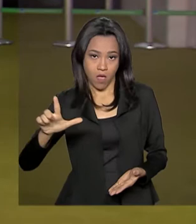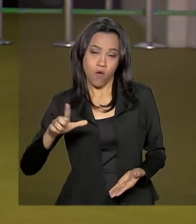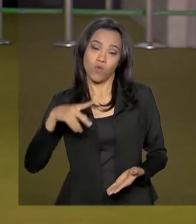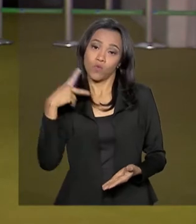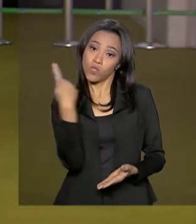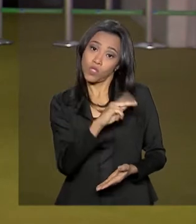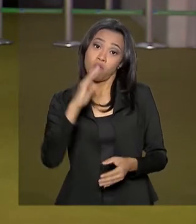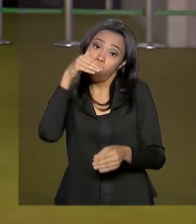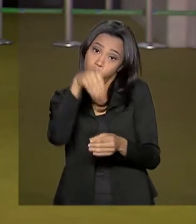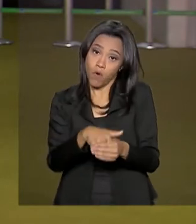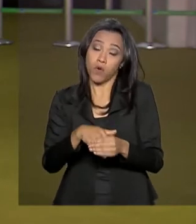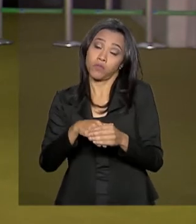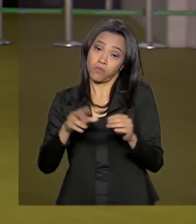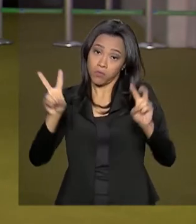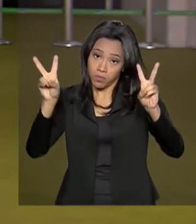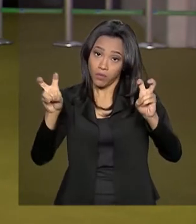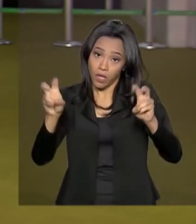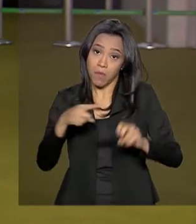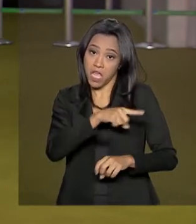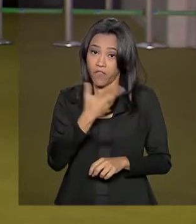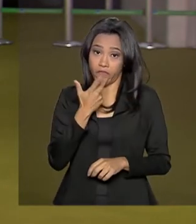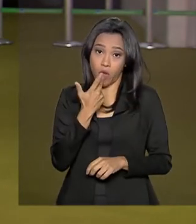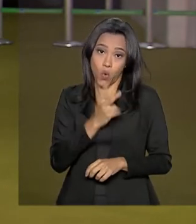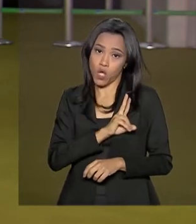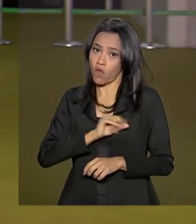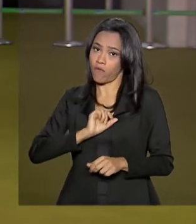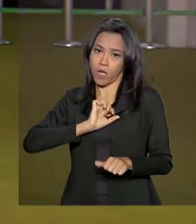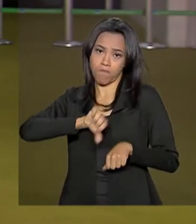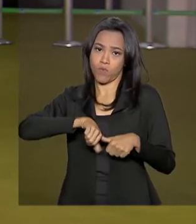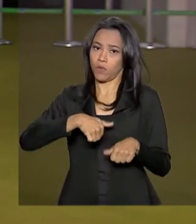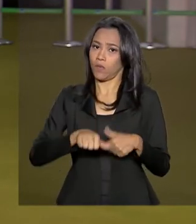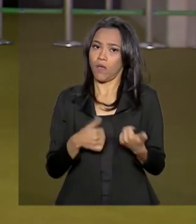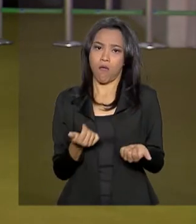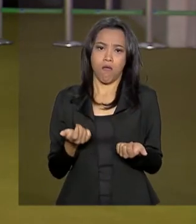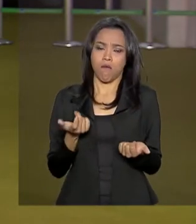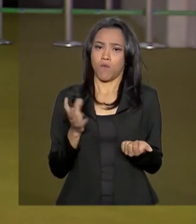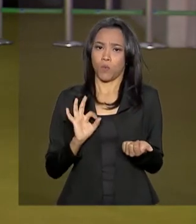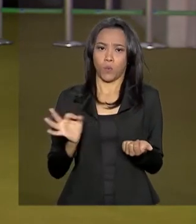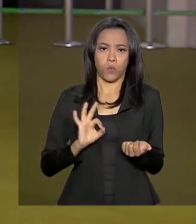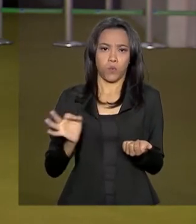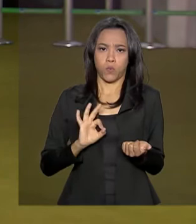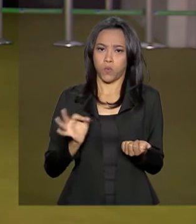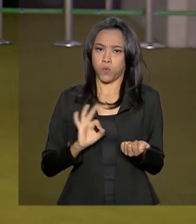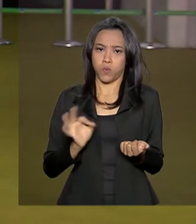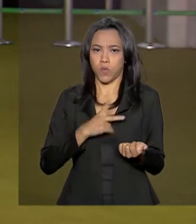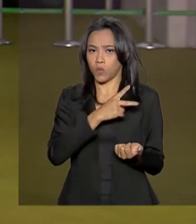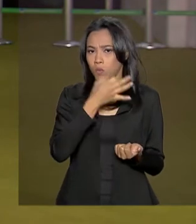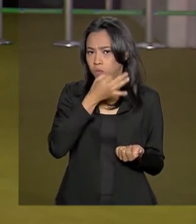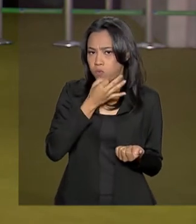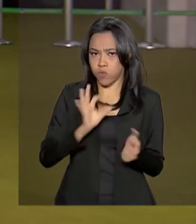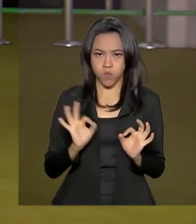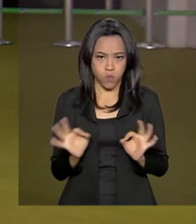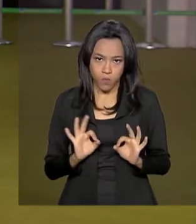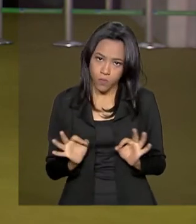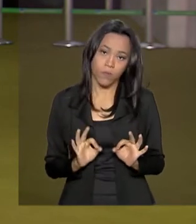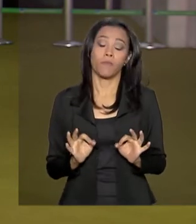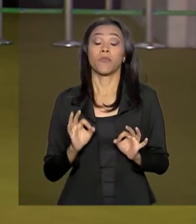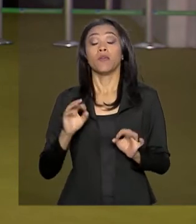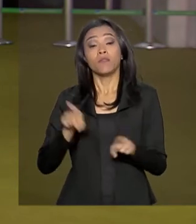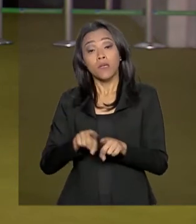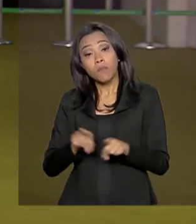sobre a matéria ele já adiantou que não vai fazer alterações estruturais em seu parecer e depois disso os deputados